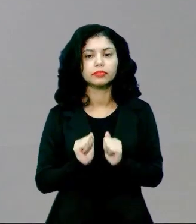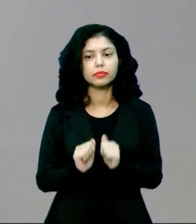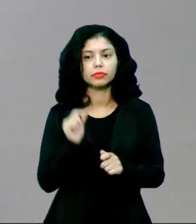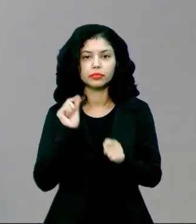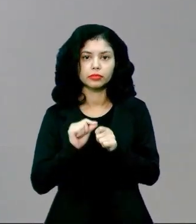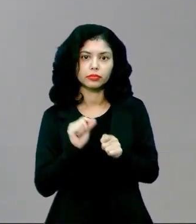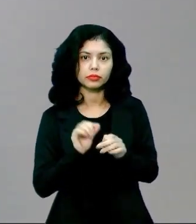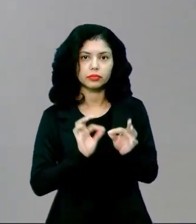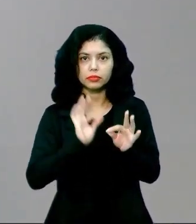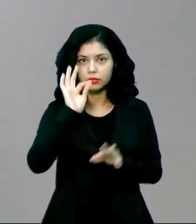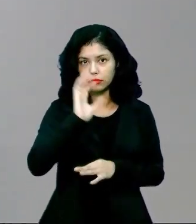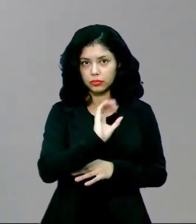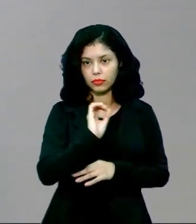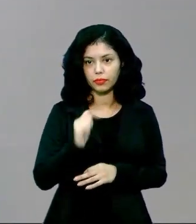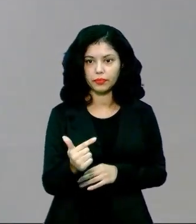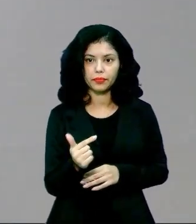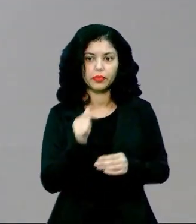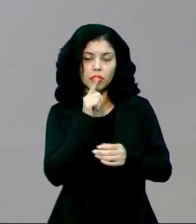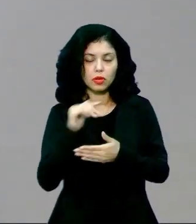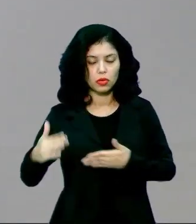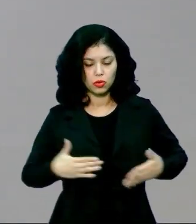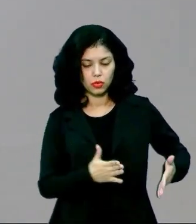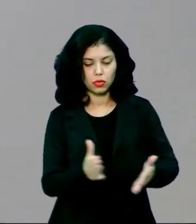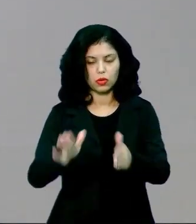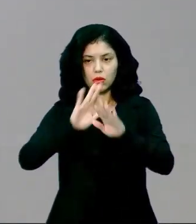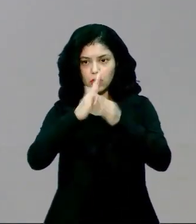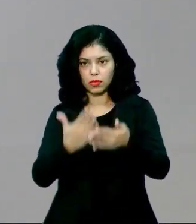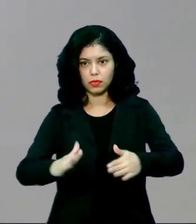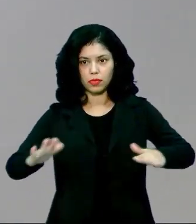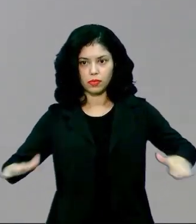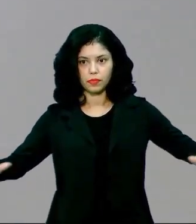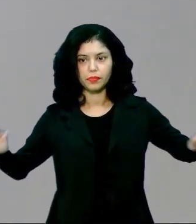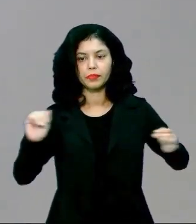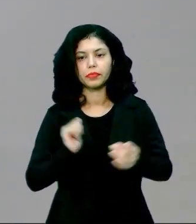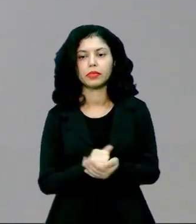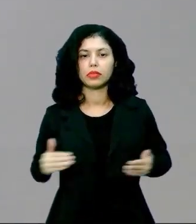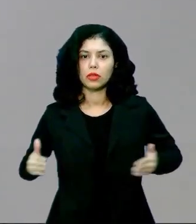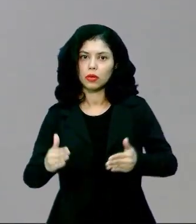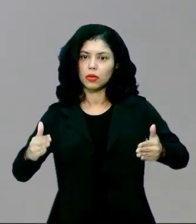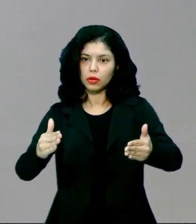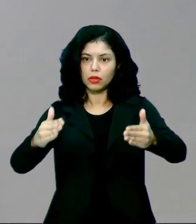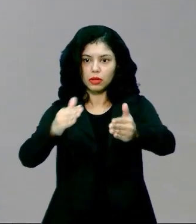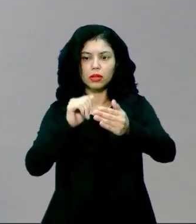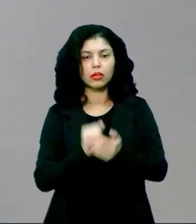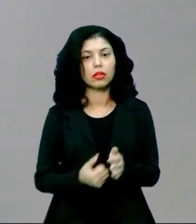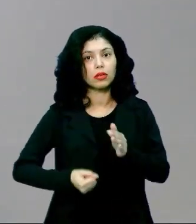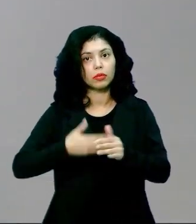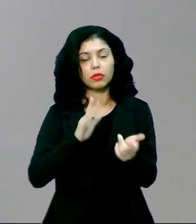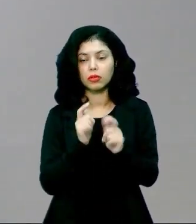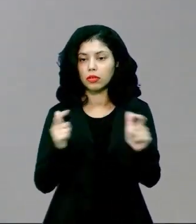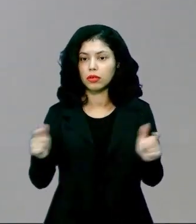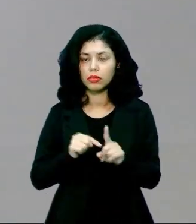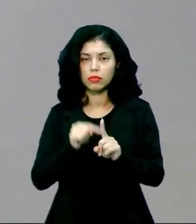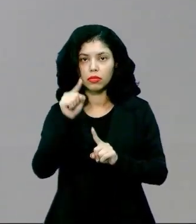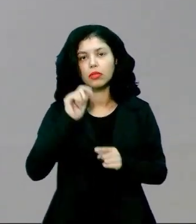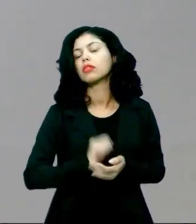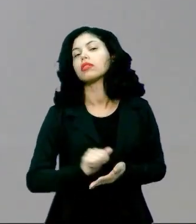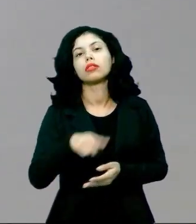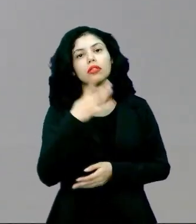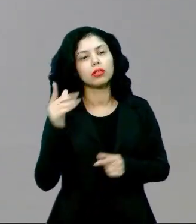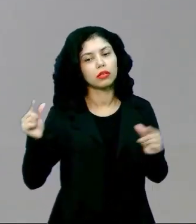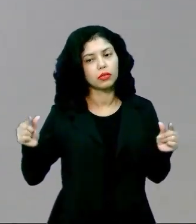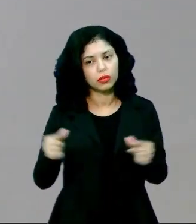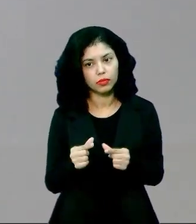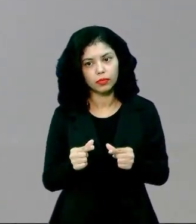para medir o teor de oxigênio nos rios, mares, oceanos, lagos. Então eu tenho uma quantidade muito grande de volume e uma